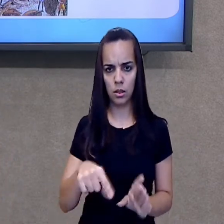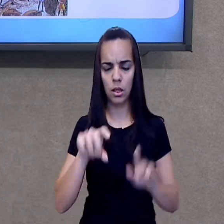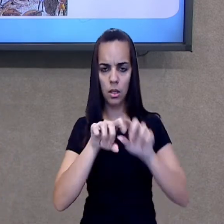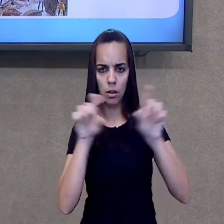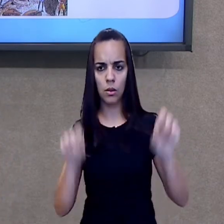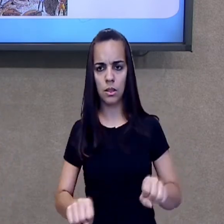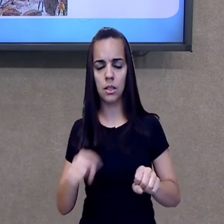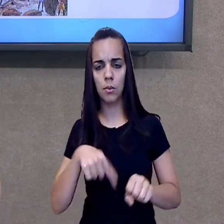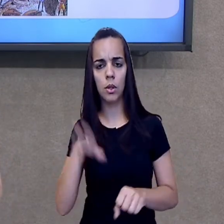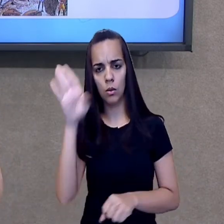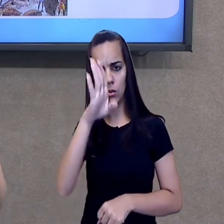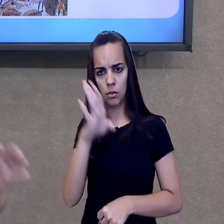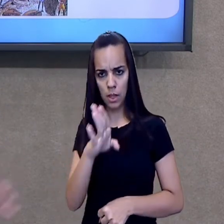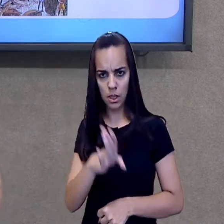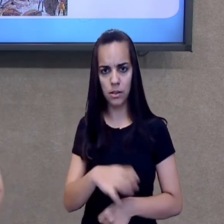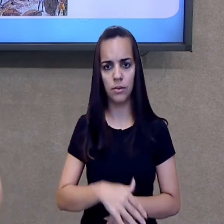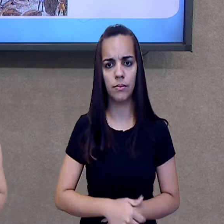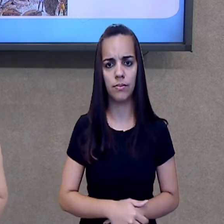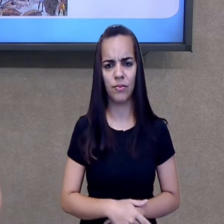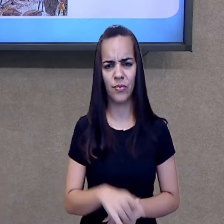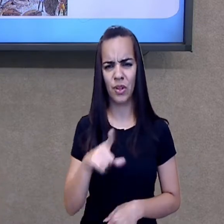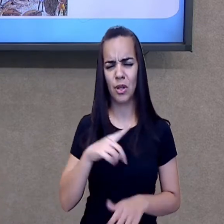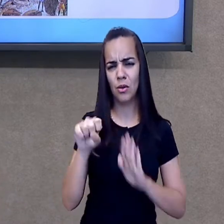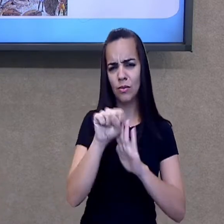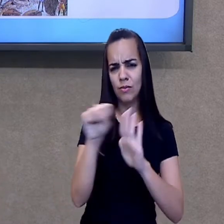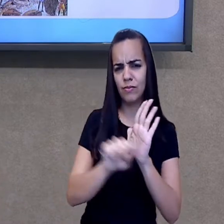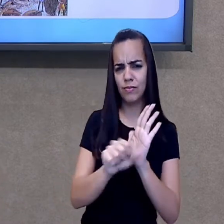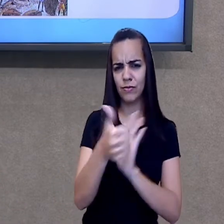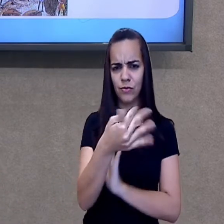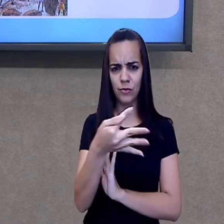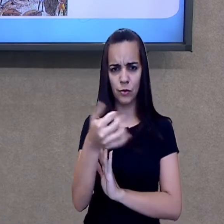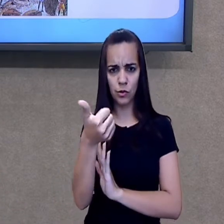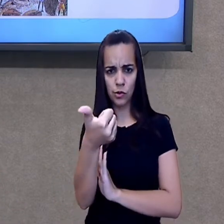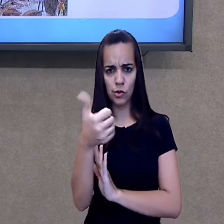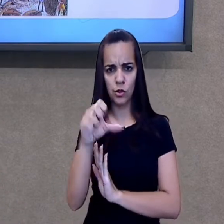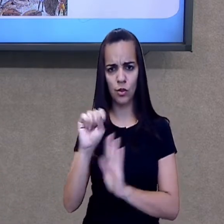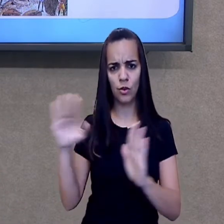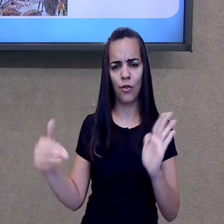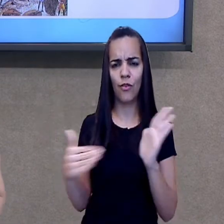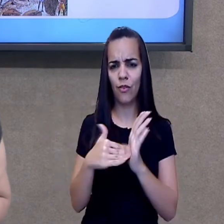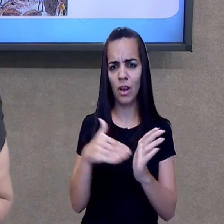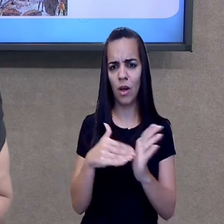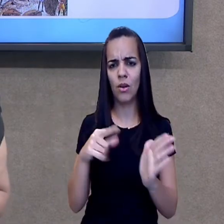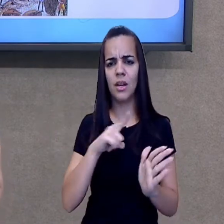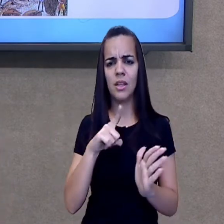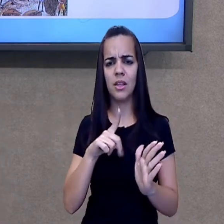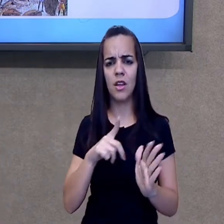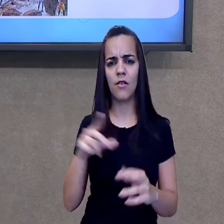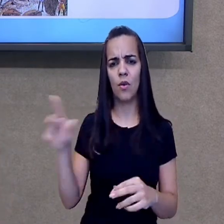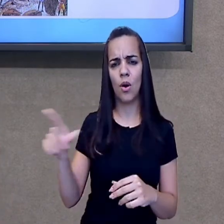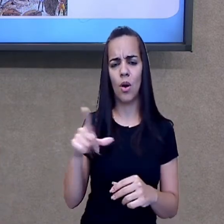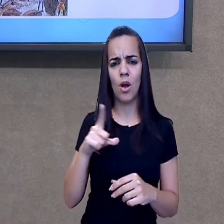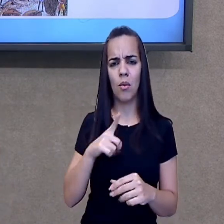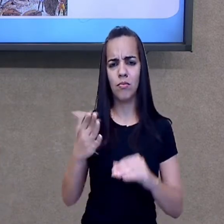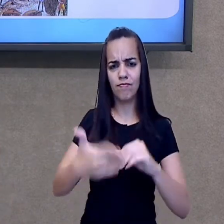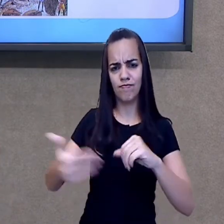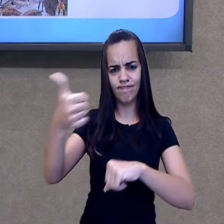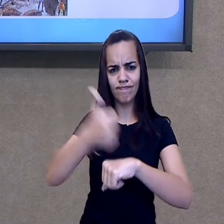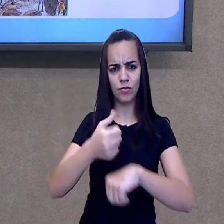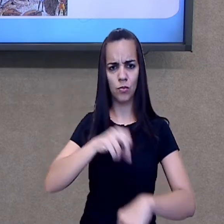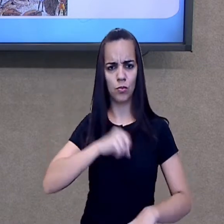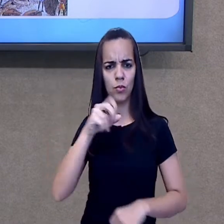país. No final do século XVIII, o Brasil, que ainda era colônia de Portugal, sofria com os